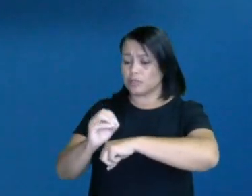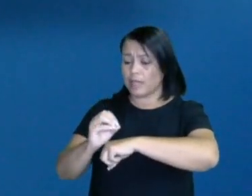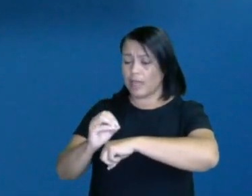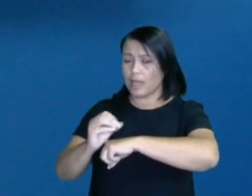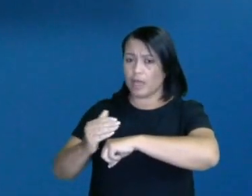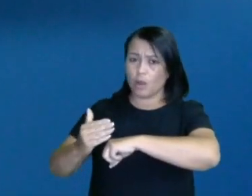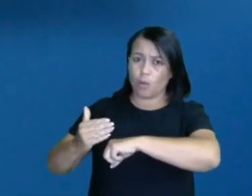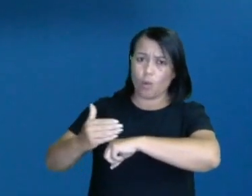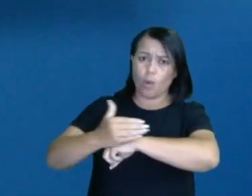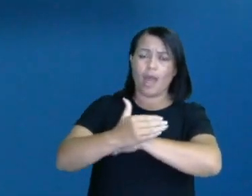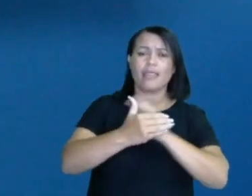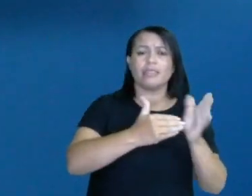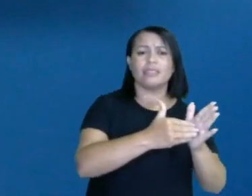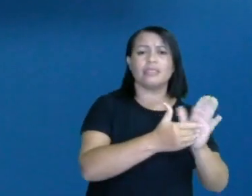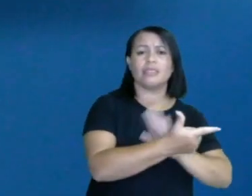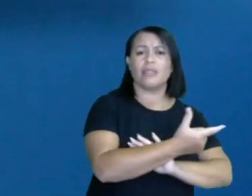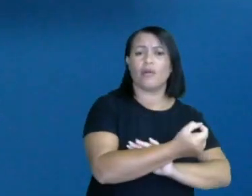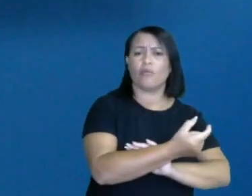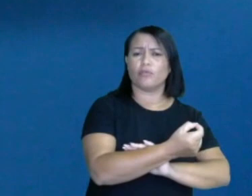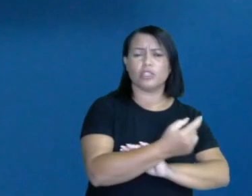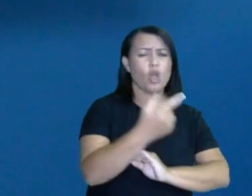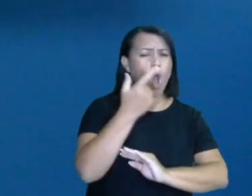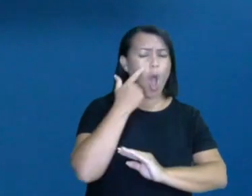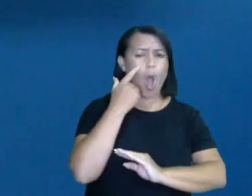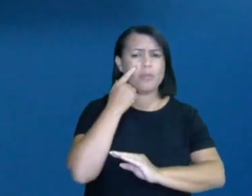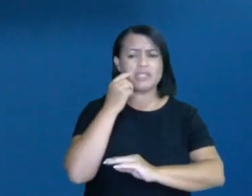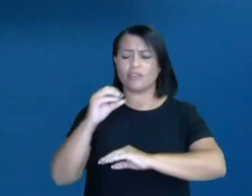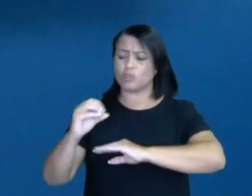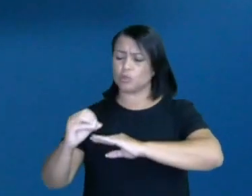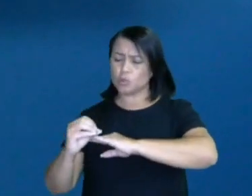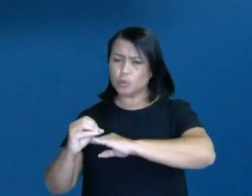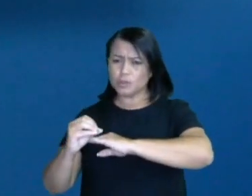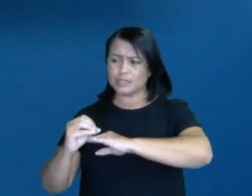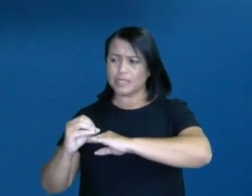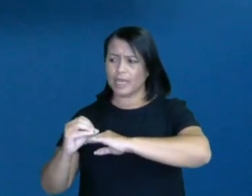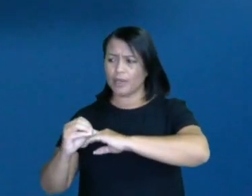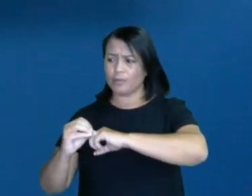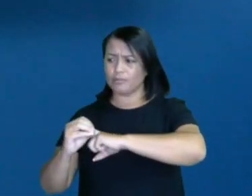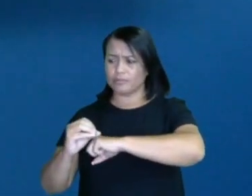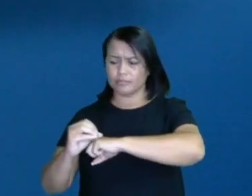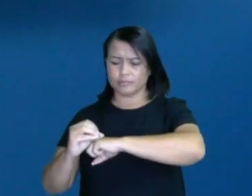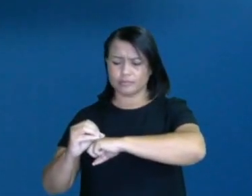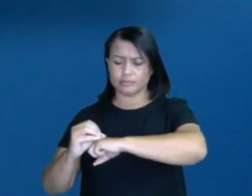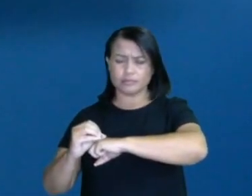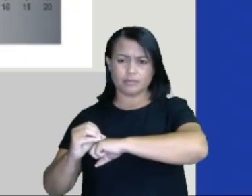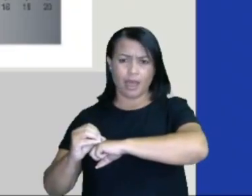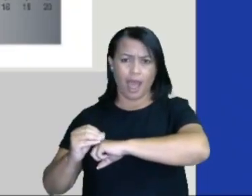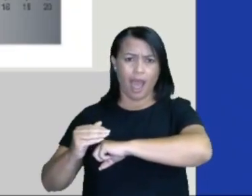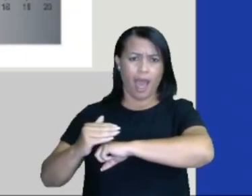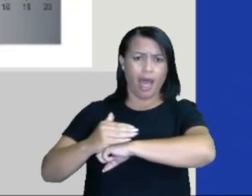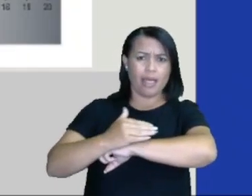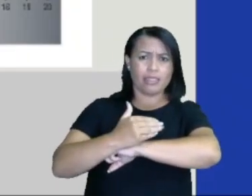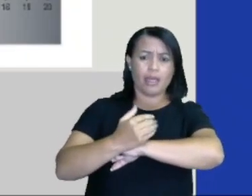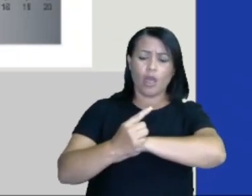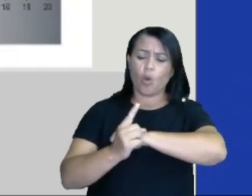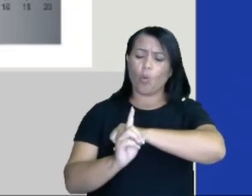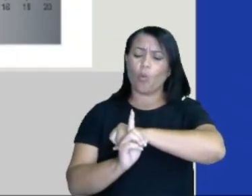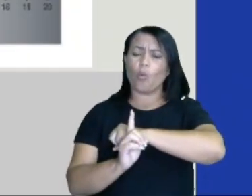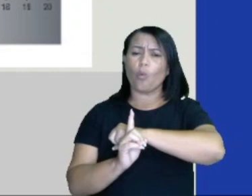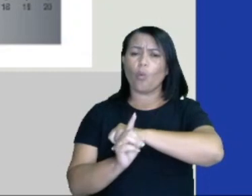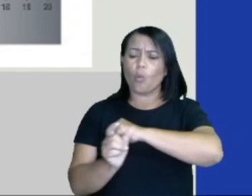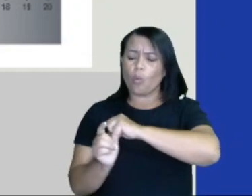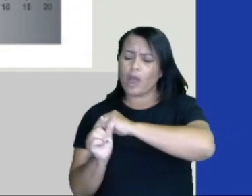numeral 20. Então, essa distância do meu 0 para o número 1,